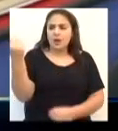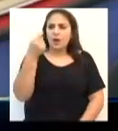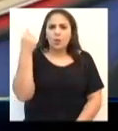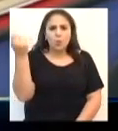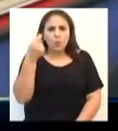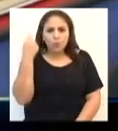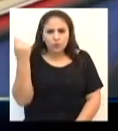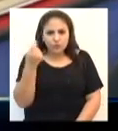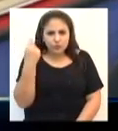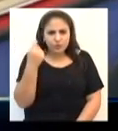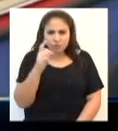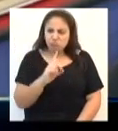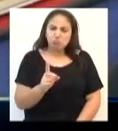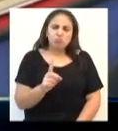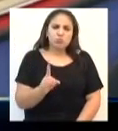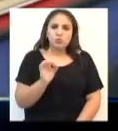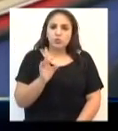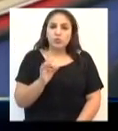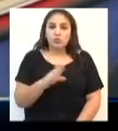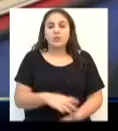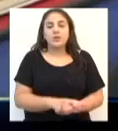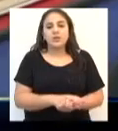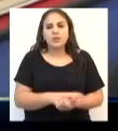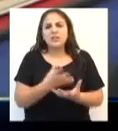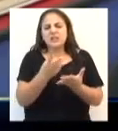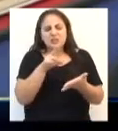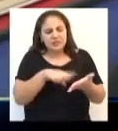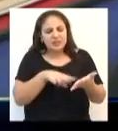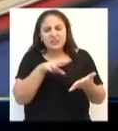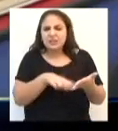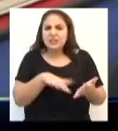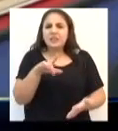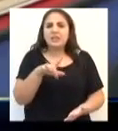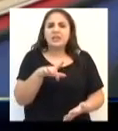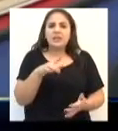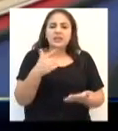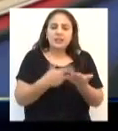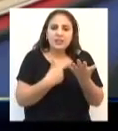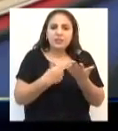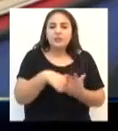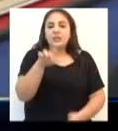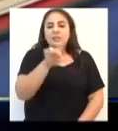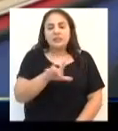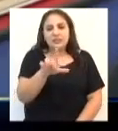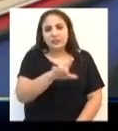só de literatura gaúcha. Li muito livros da literatura brasileira,